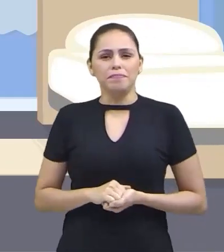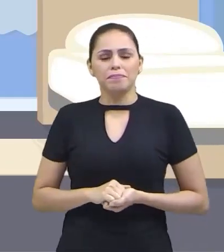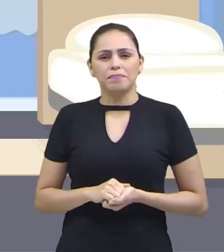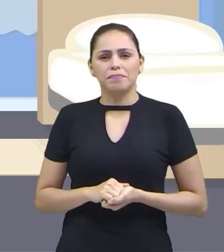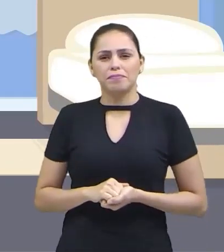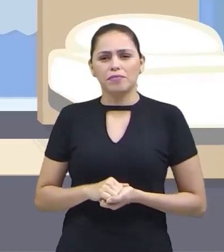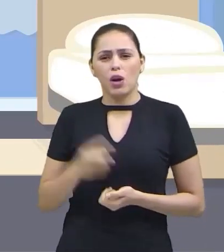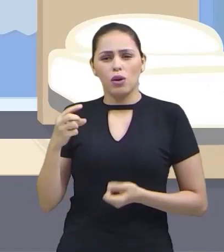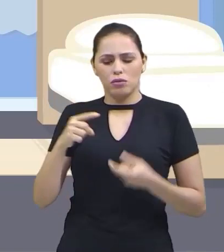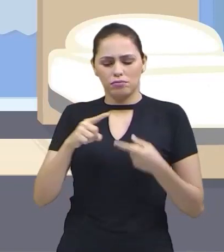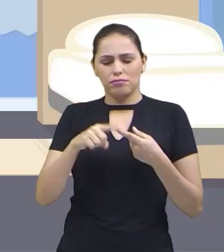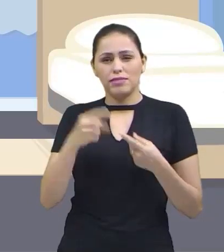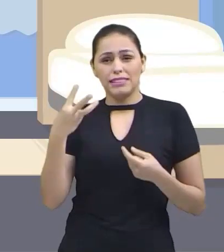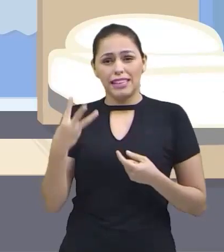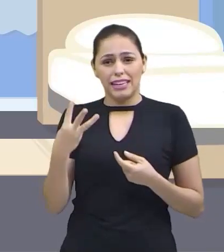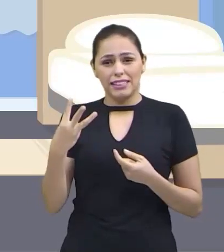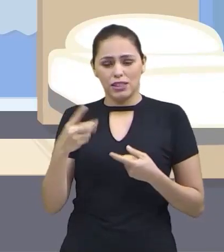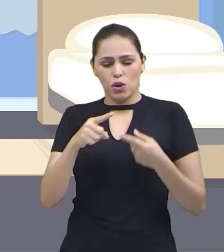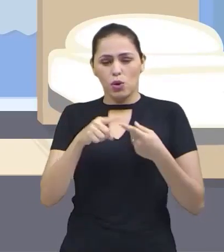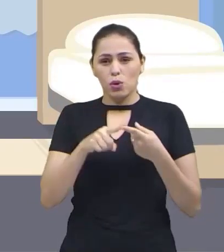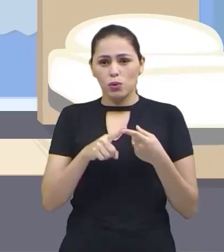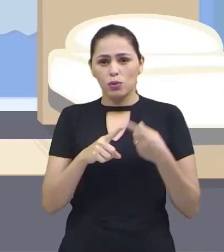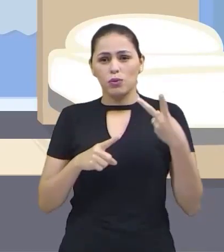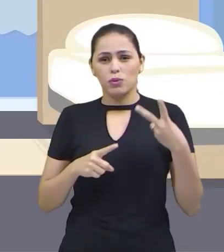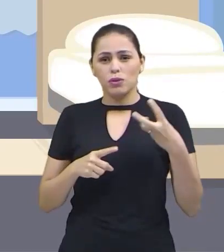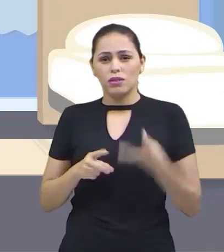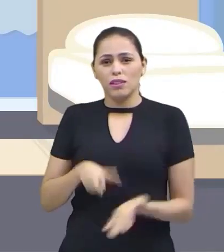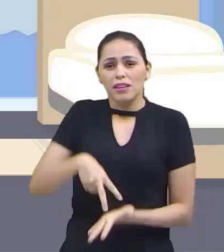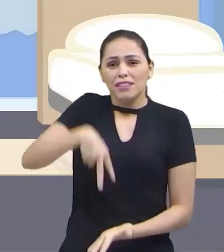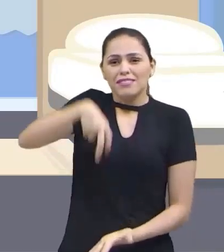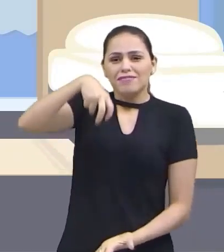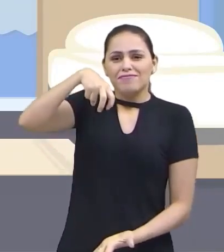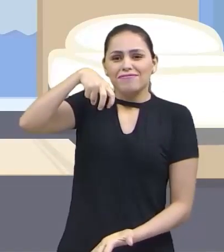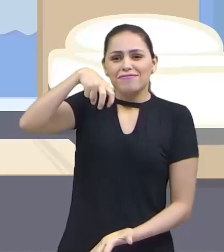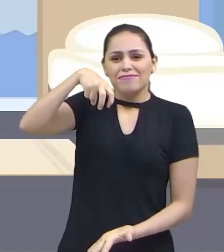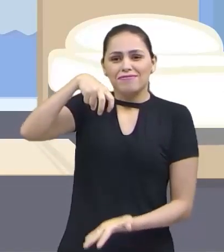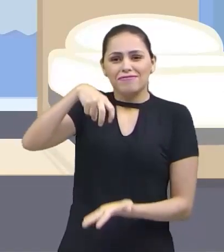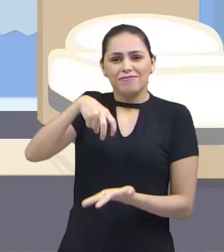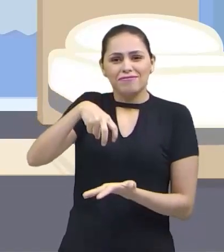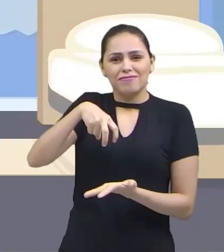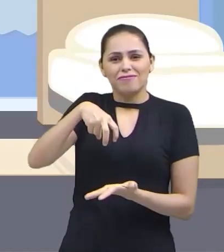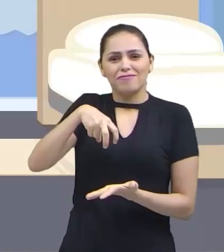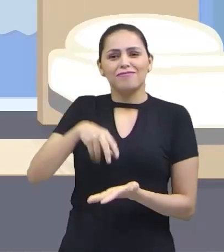três, a gente pula, hein? Todo mundo junto comigo. Um, dois, três e... Pulou!